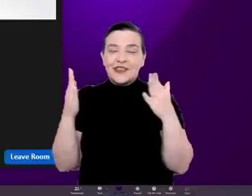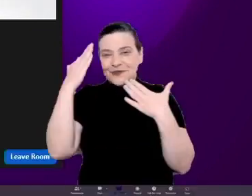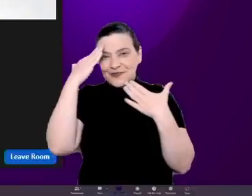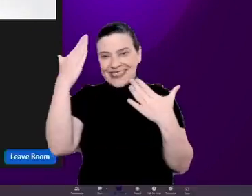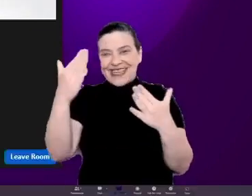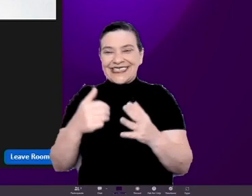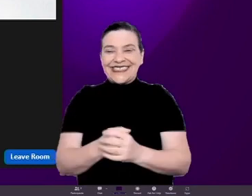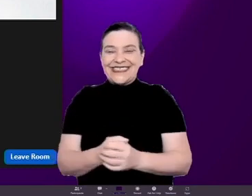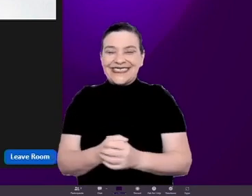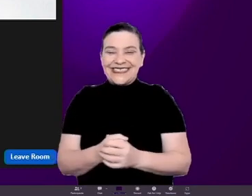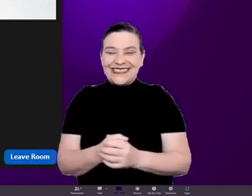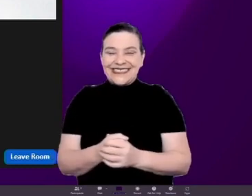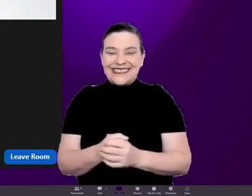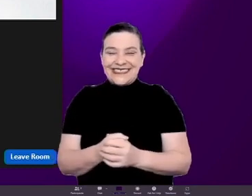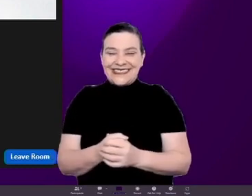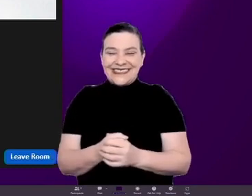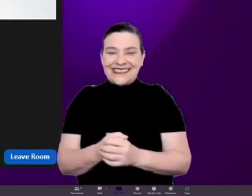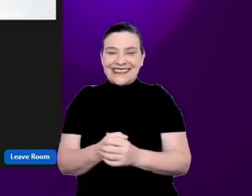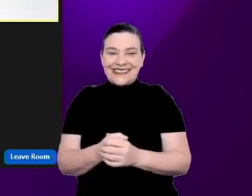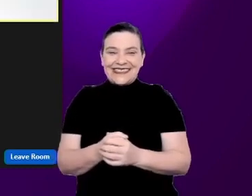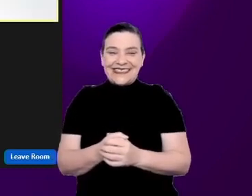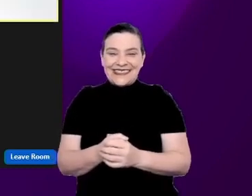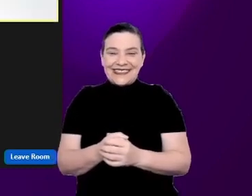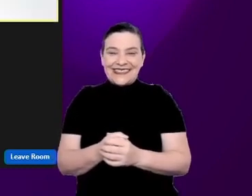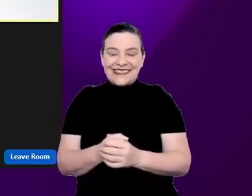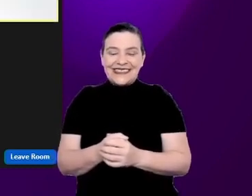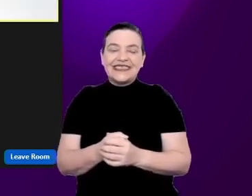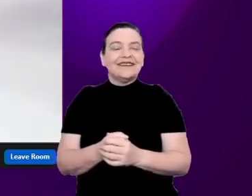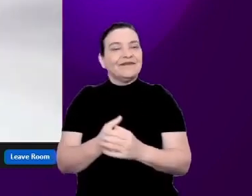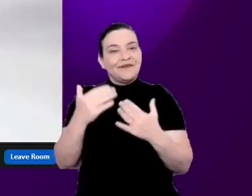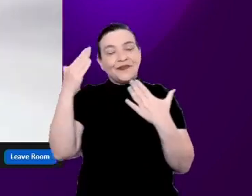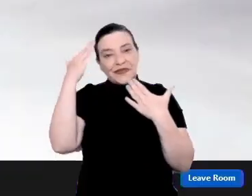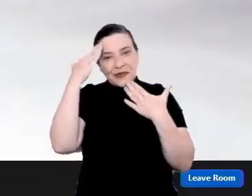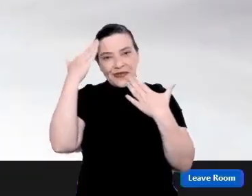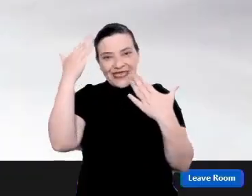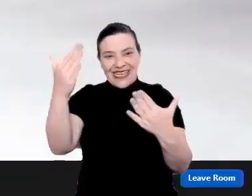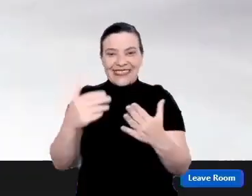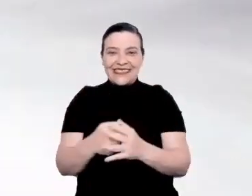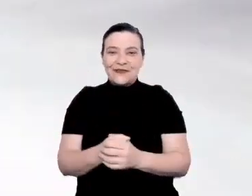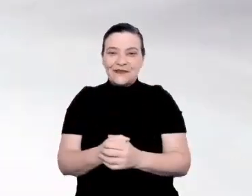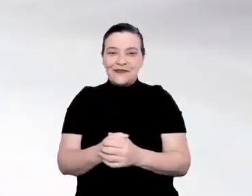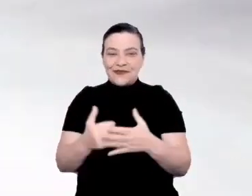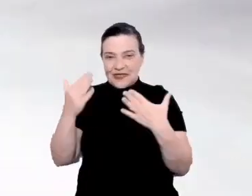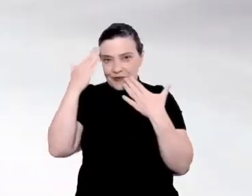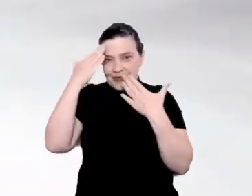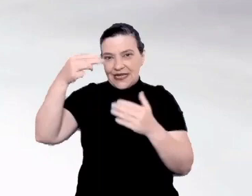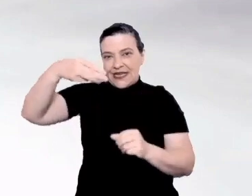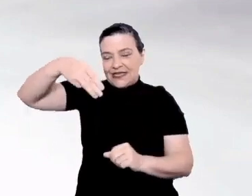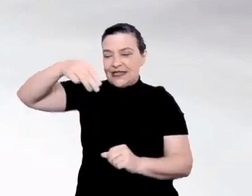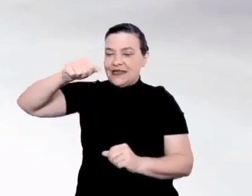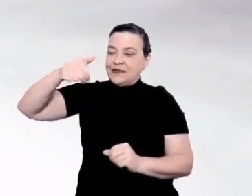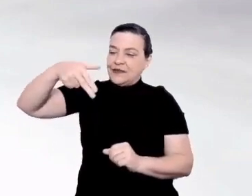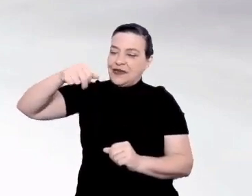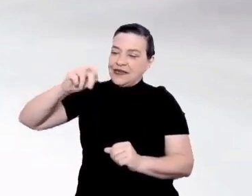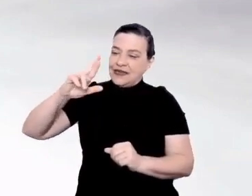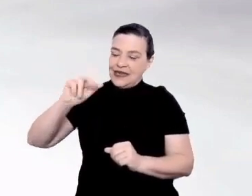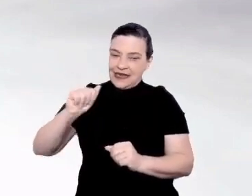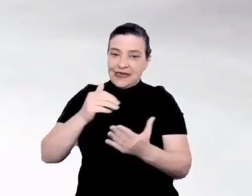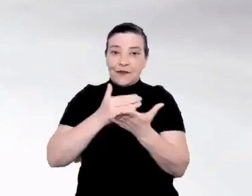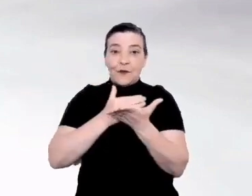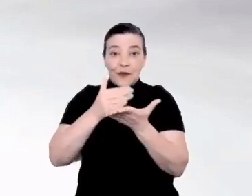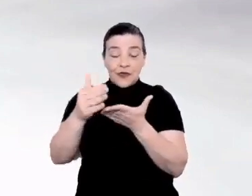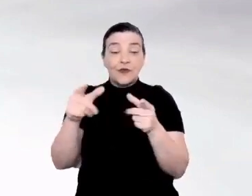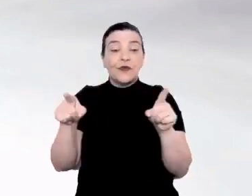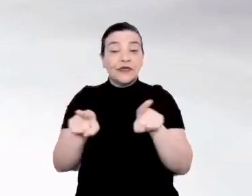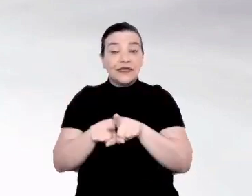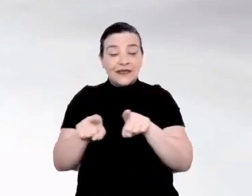aí, tá bom? Bom, primeiramente, muito obrigada. Obrigada, Manara, pela introdução e obrigada aí